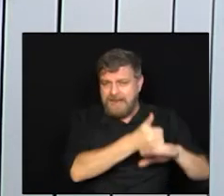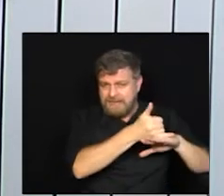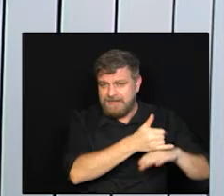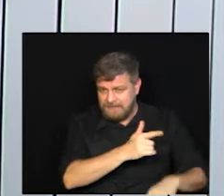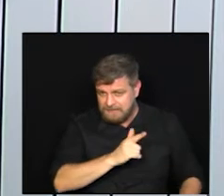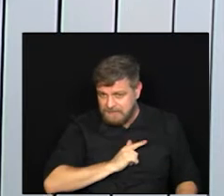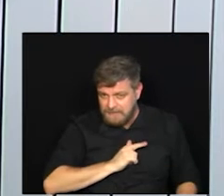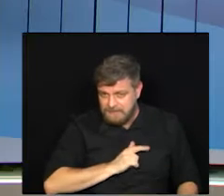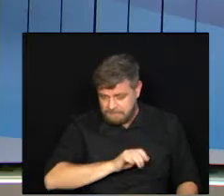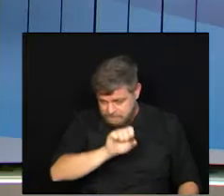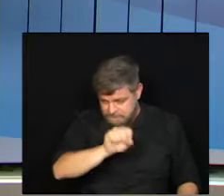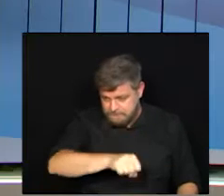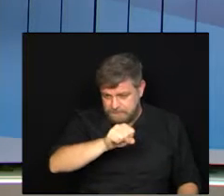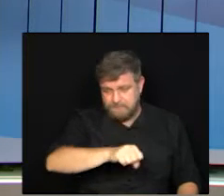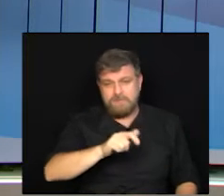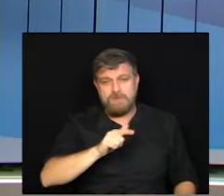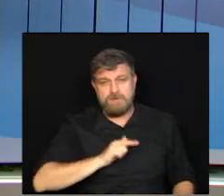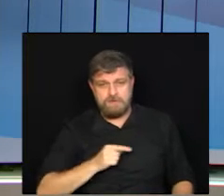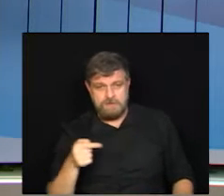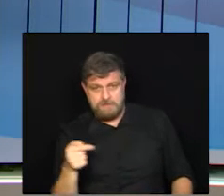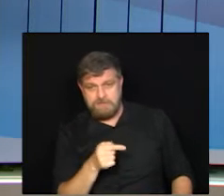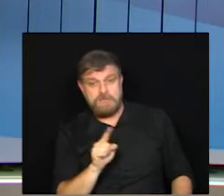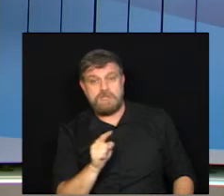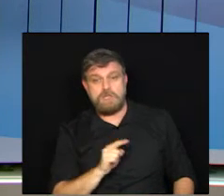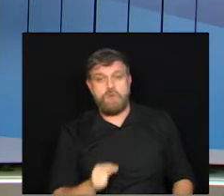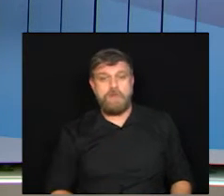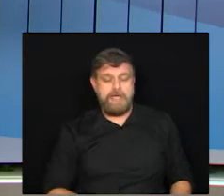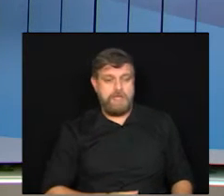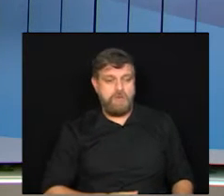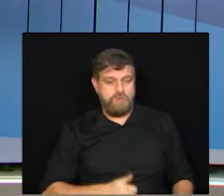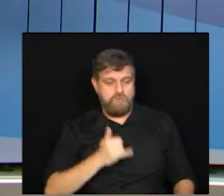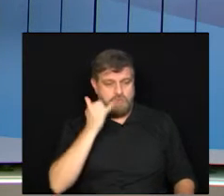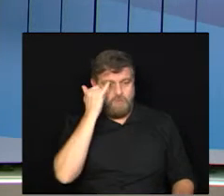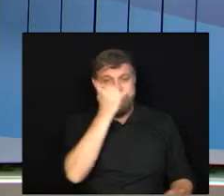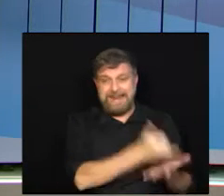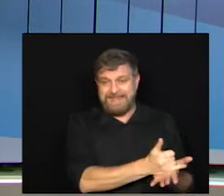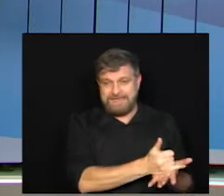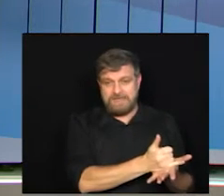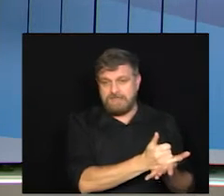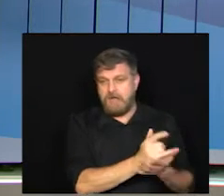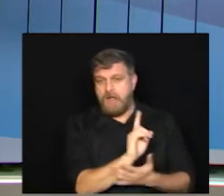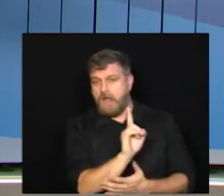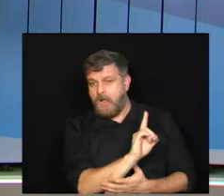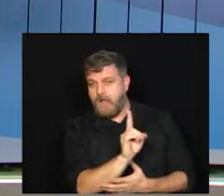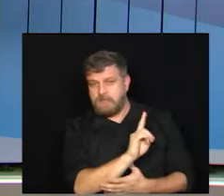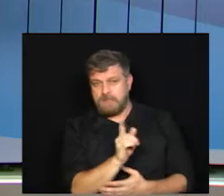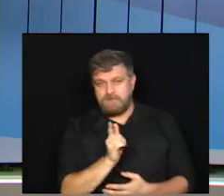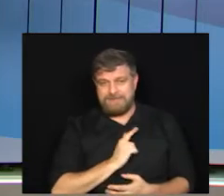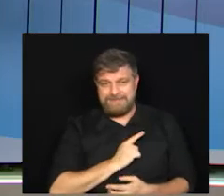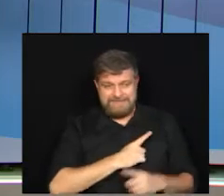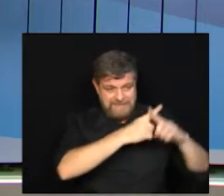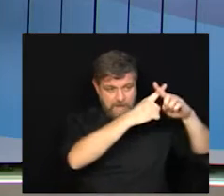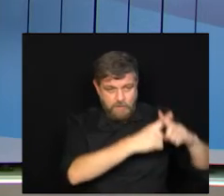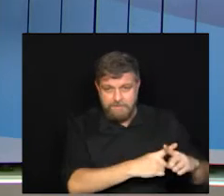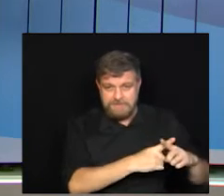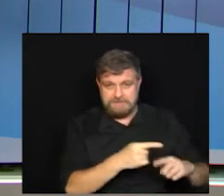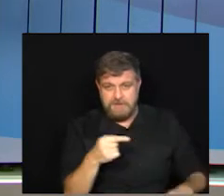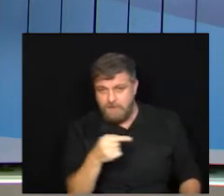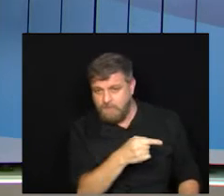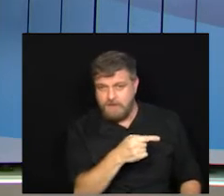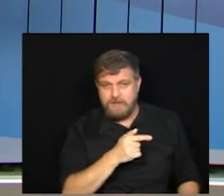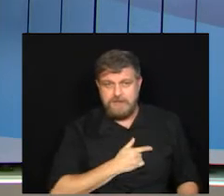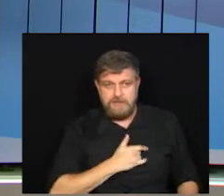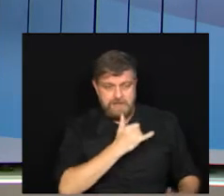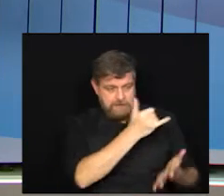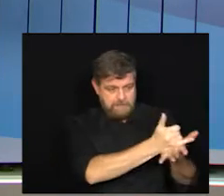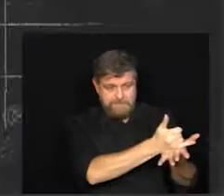Sim. Na realidade não é o capitão que se fala... Quando está competindo, você chama o tático, na